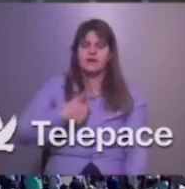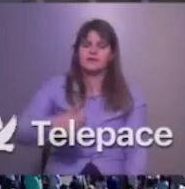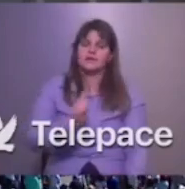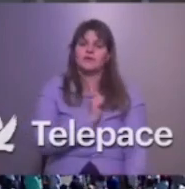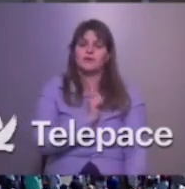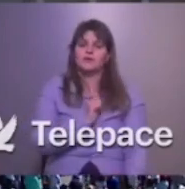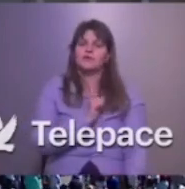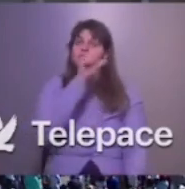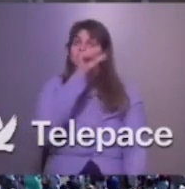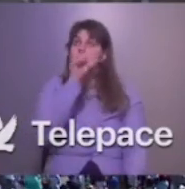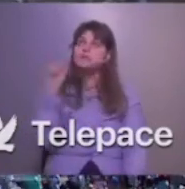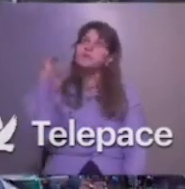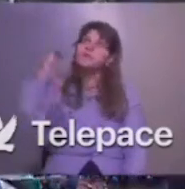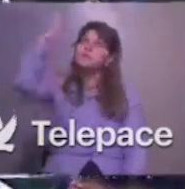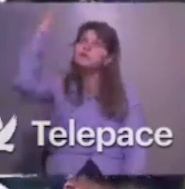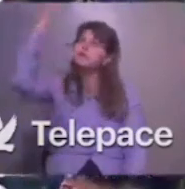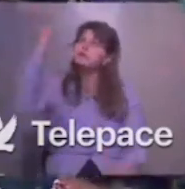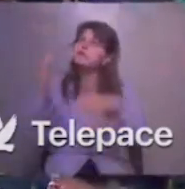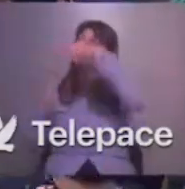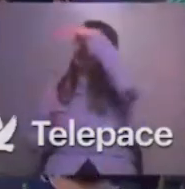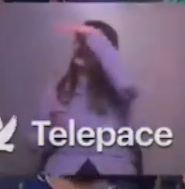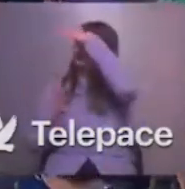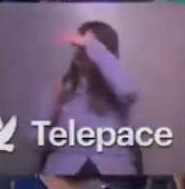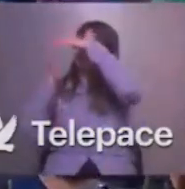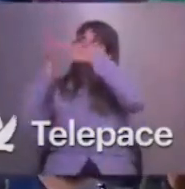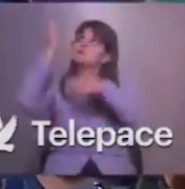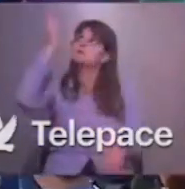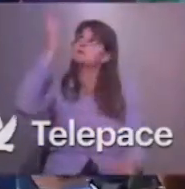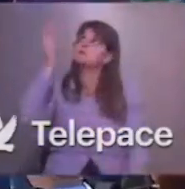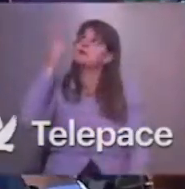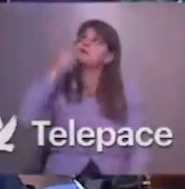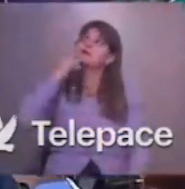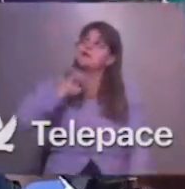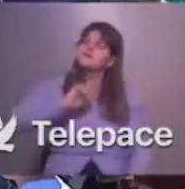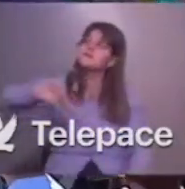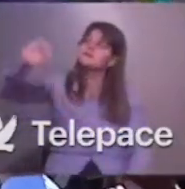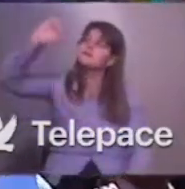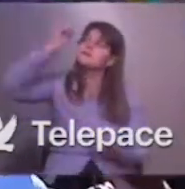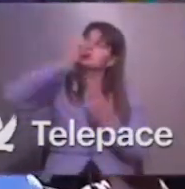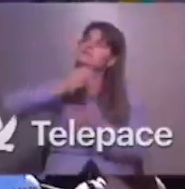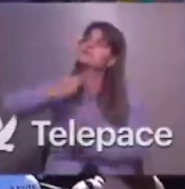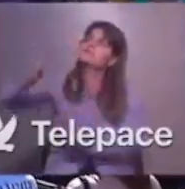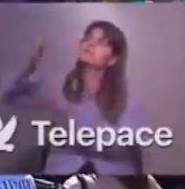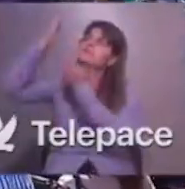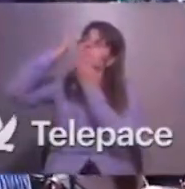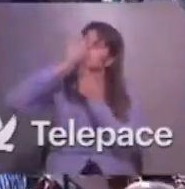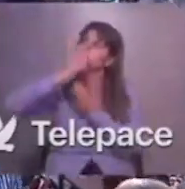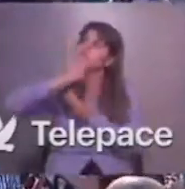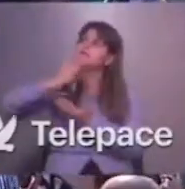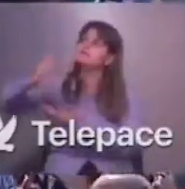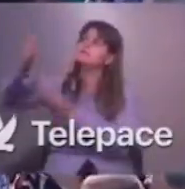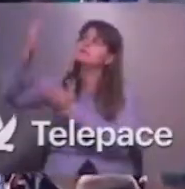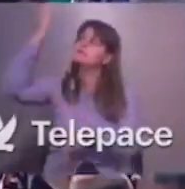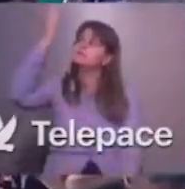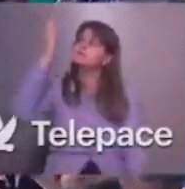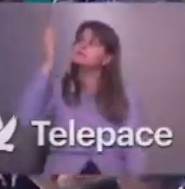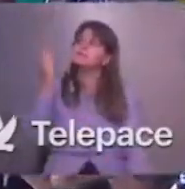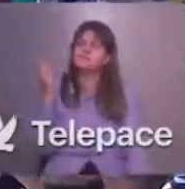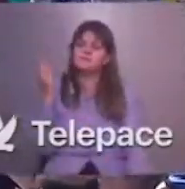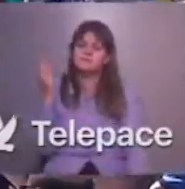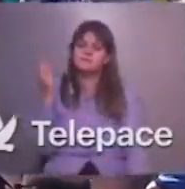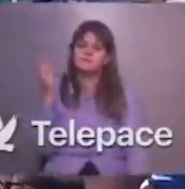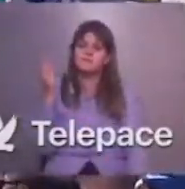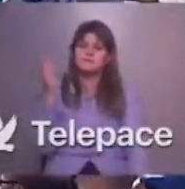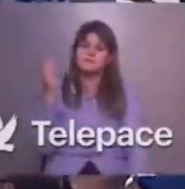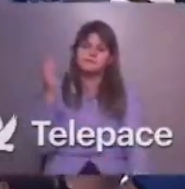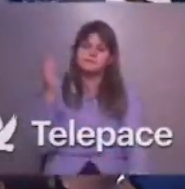Pai nosso que estais nos céus, santificado seja o vosso